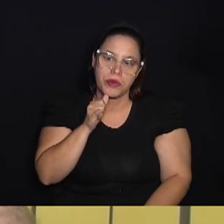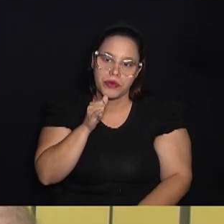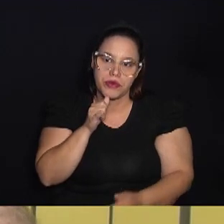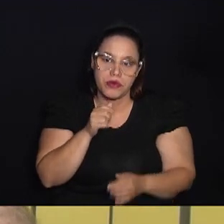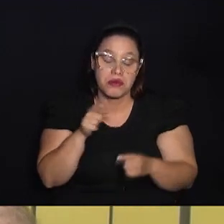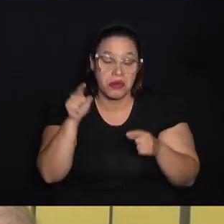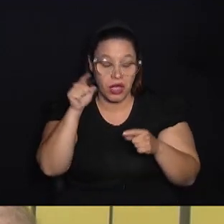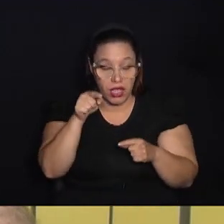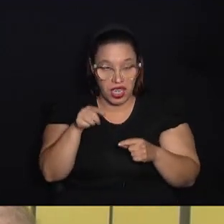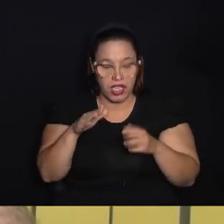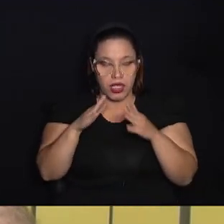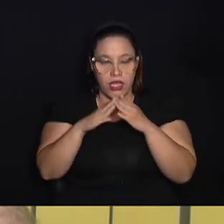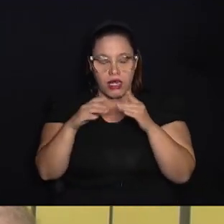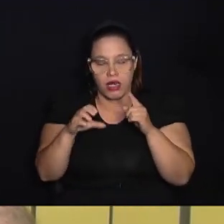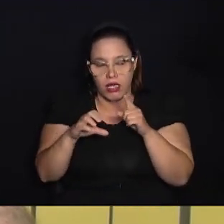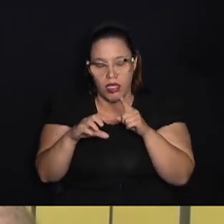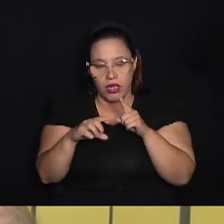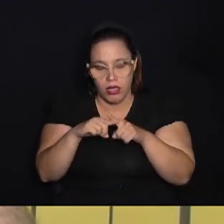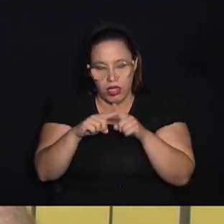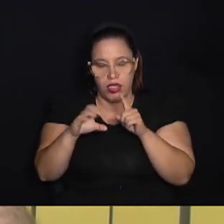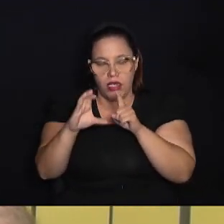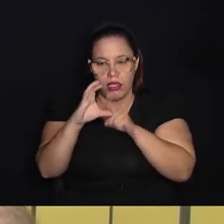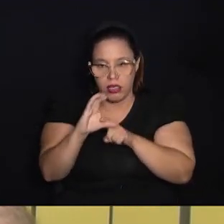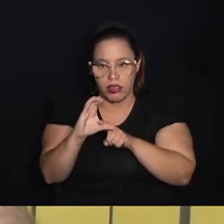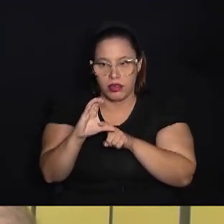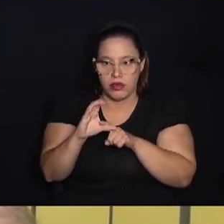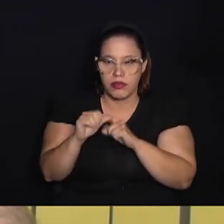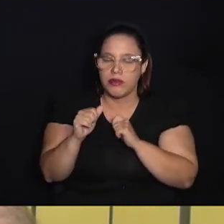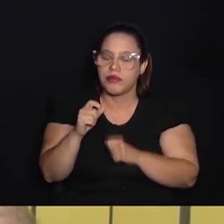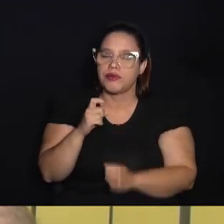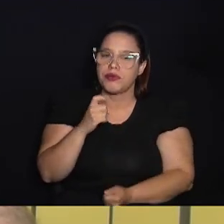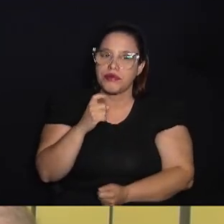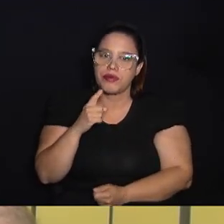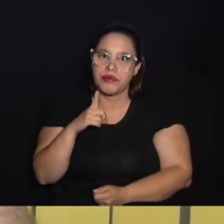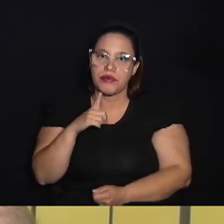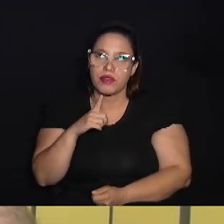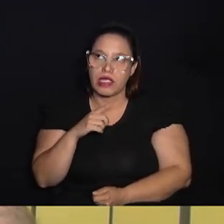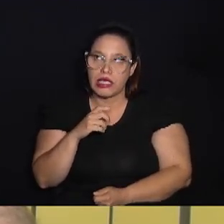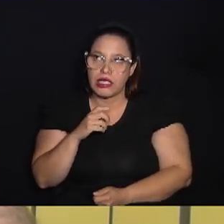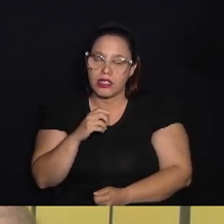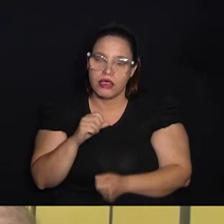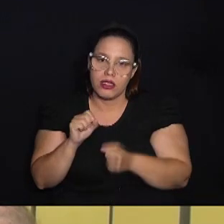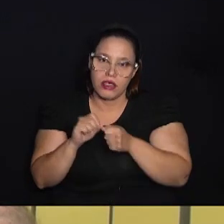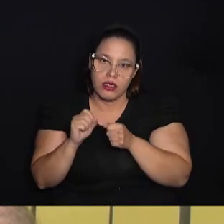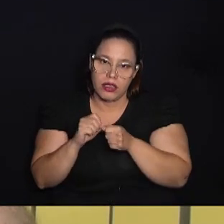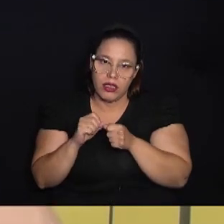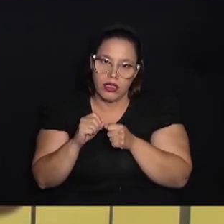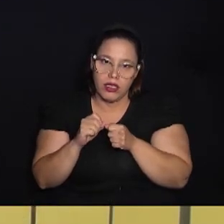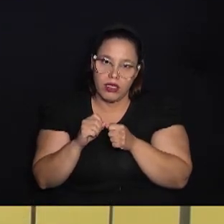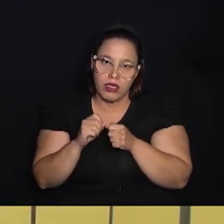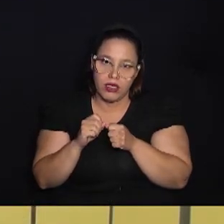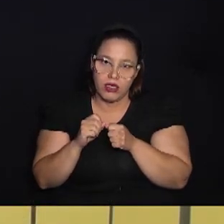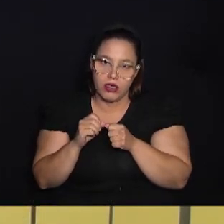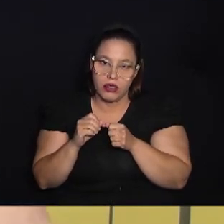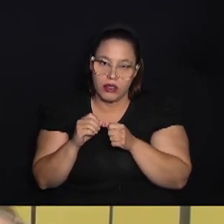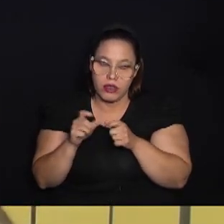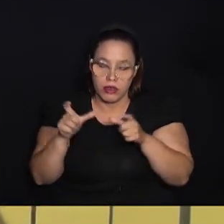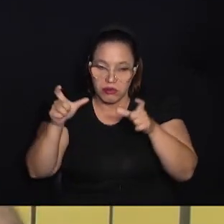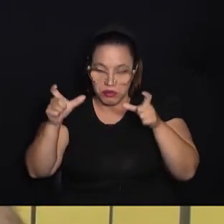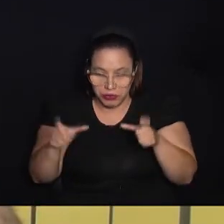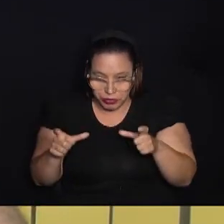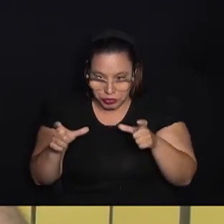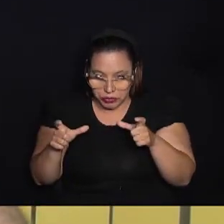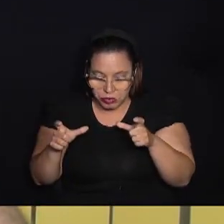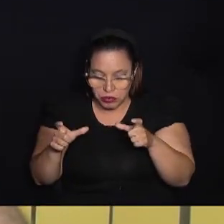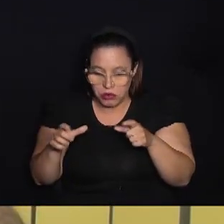catedral eh fizemos um muito legal até o o cemitério dos alemães o complexo luterano e os